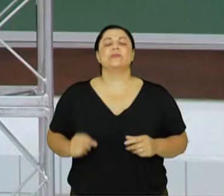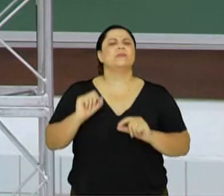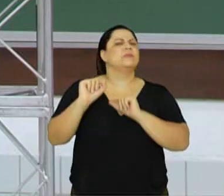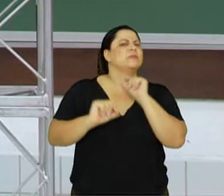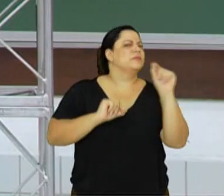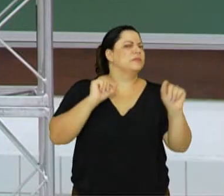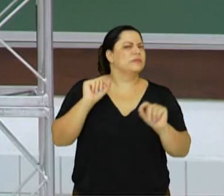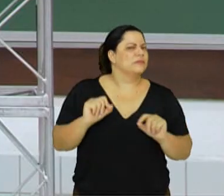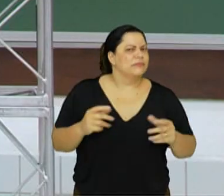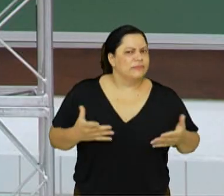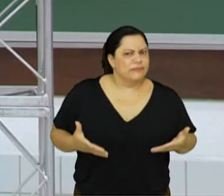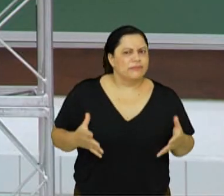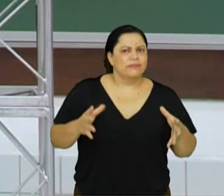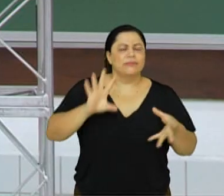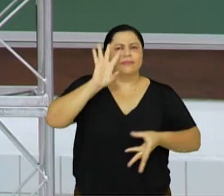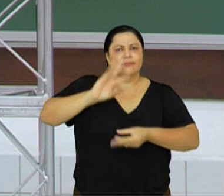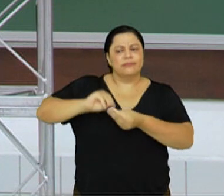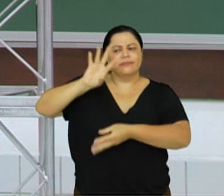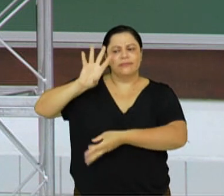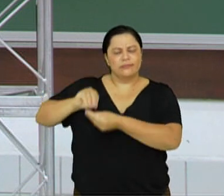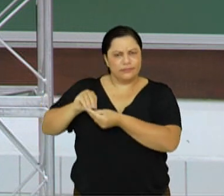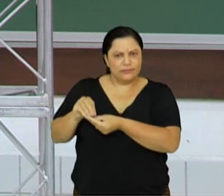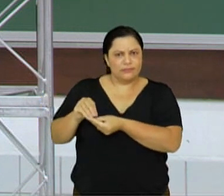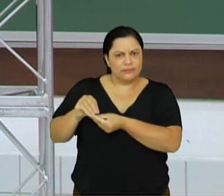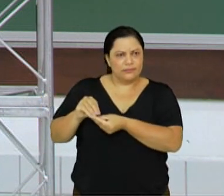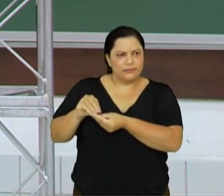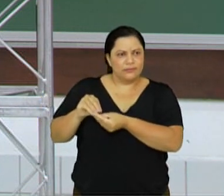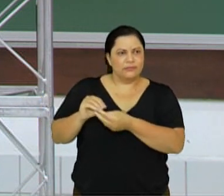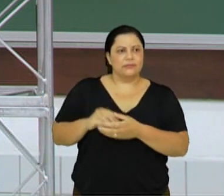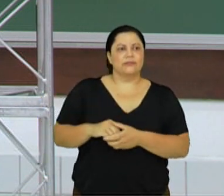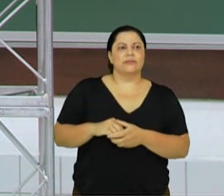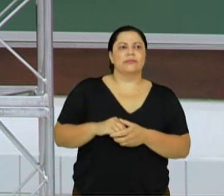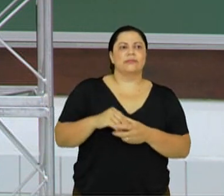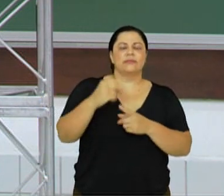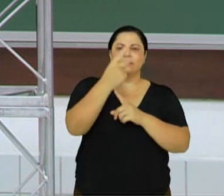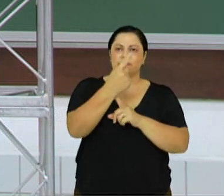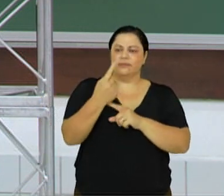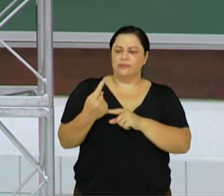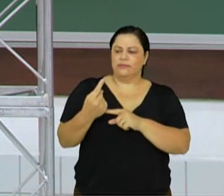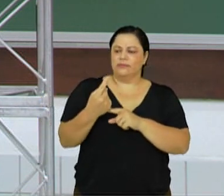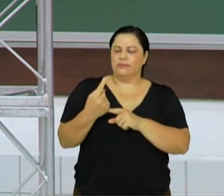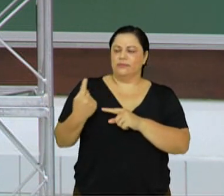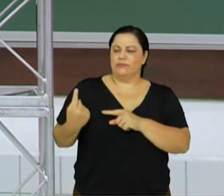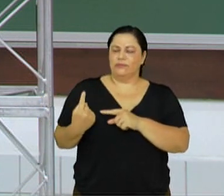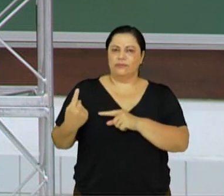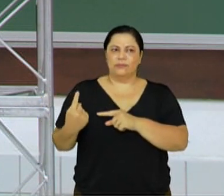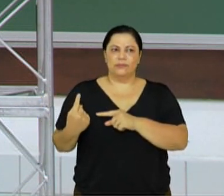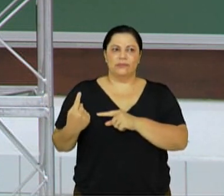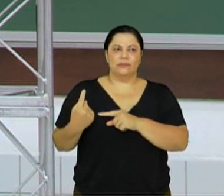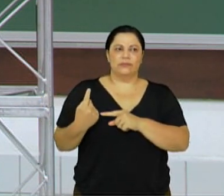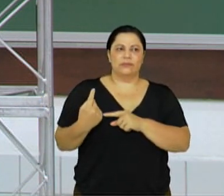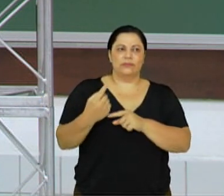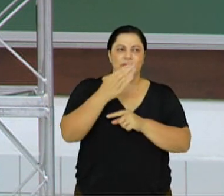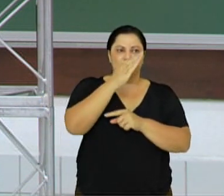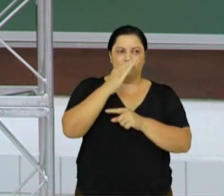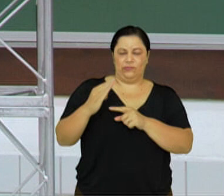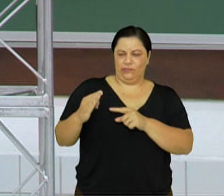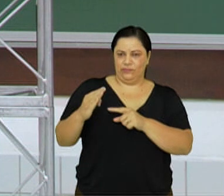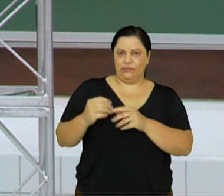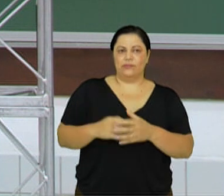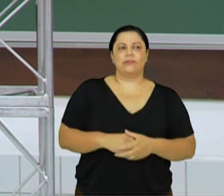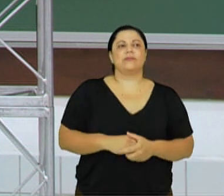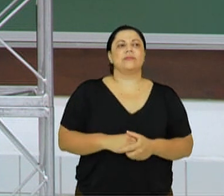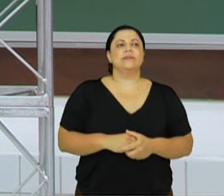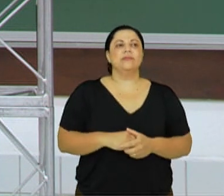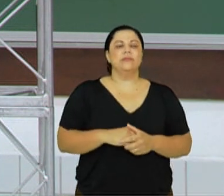agora? Simplificar o 2, 2 por 2, 1, 4 por 2, 2. Portanto, a nossa área